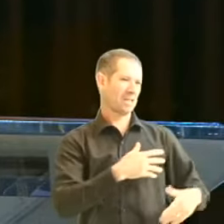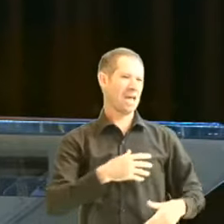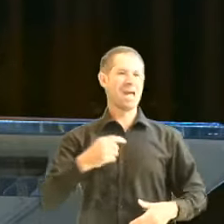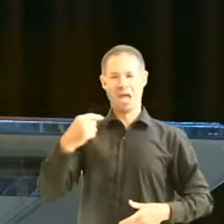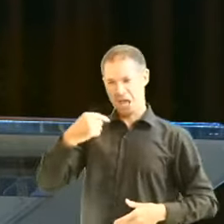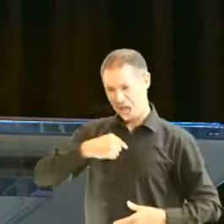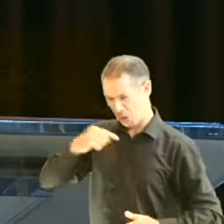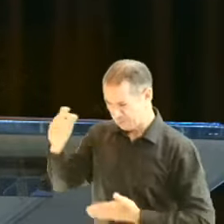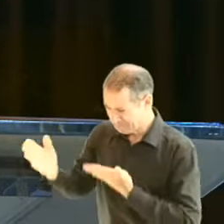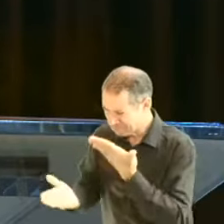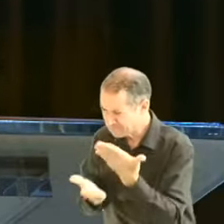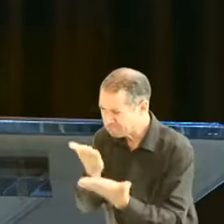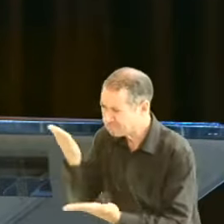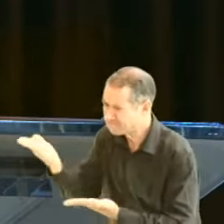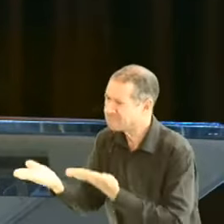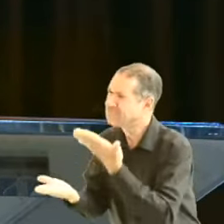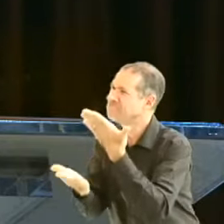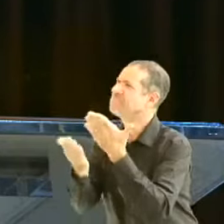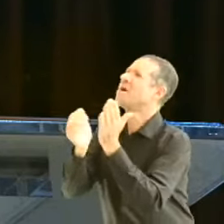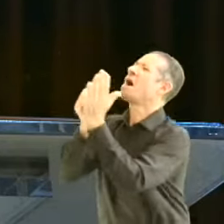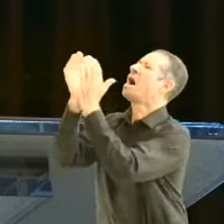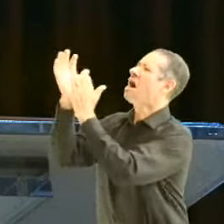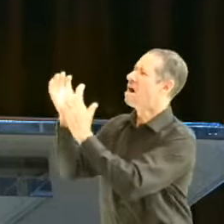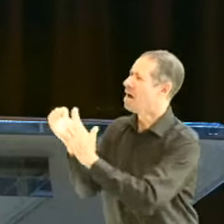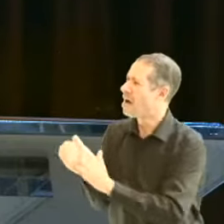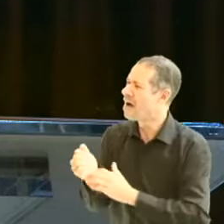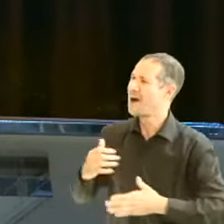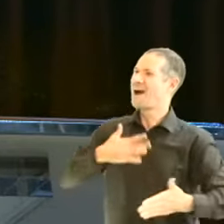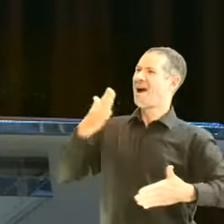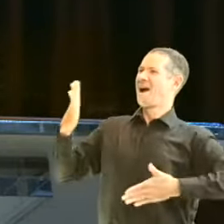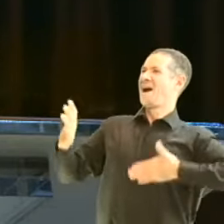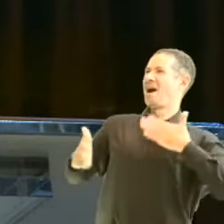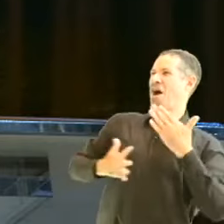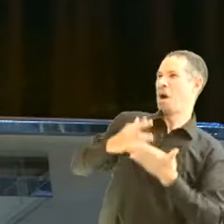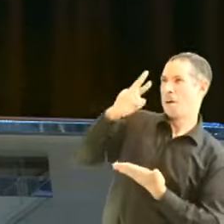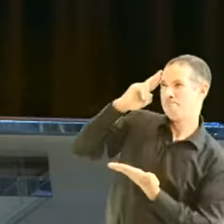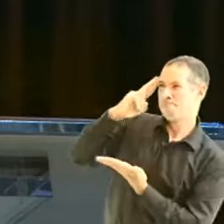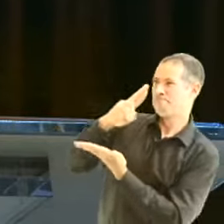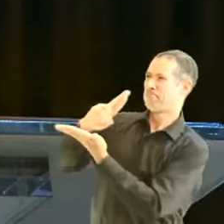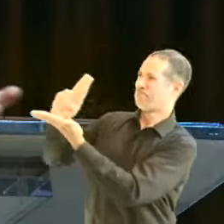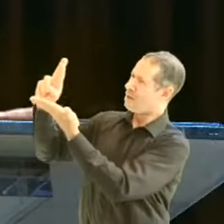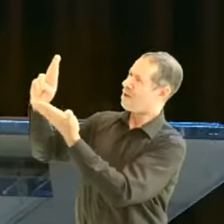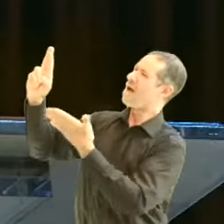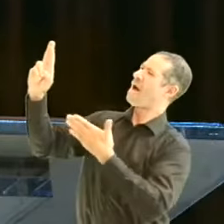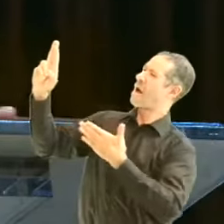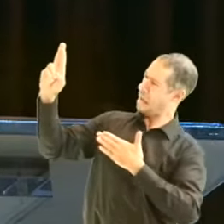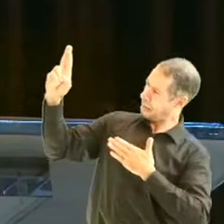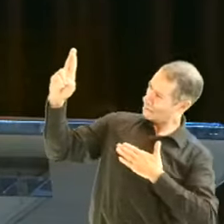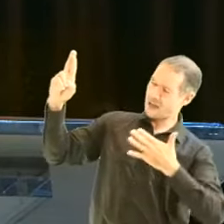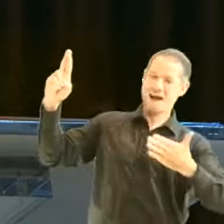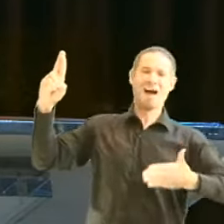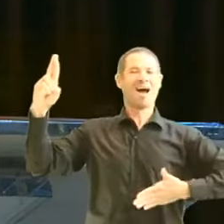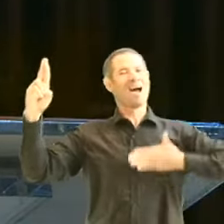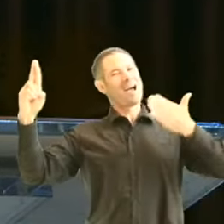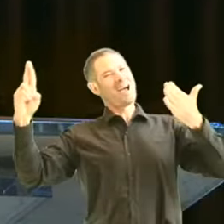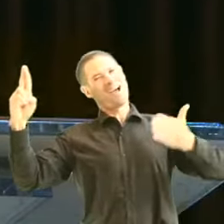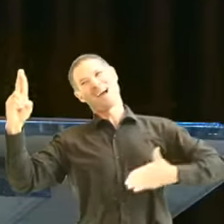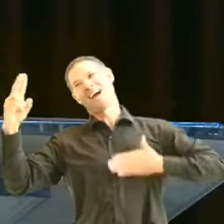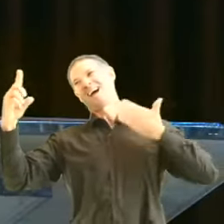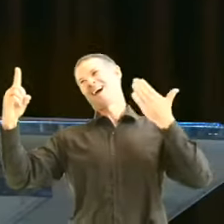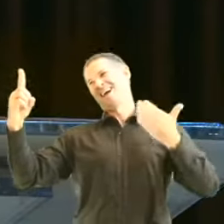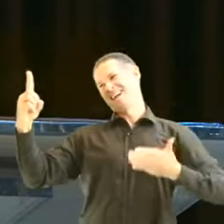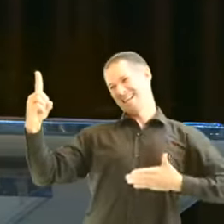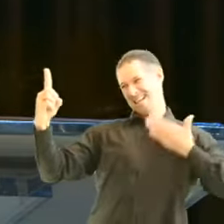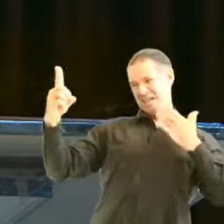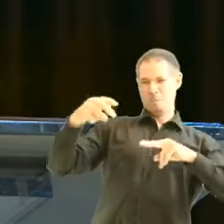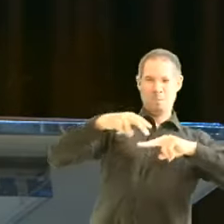Eu exultarei e me alegrarei no Senhor. O Senhor é a minha alegria. Por